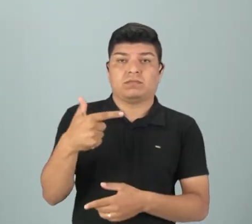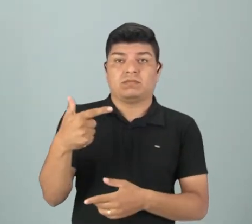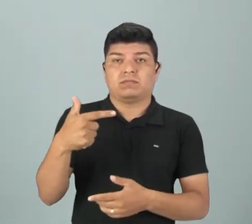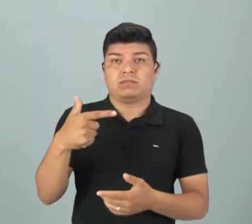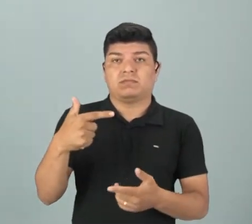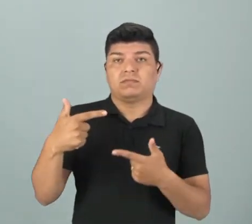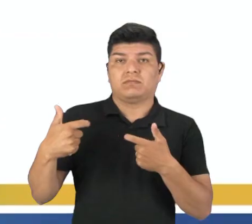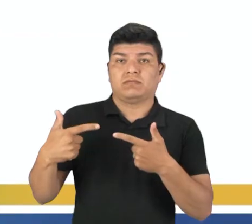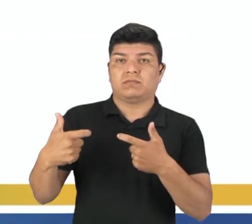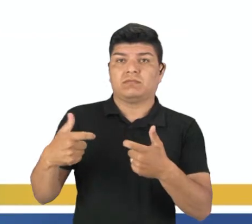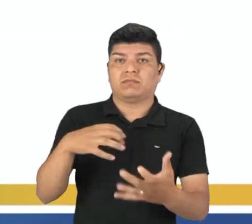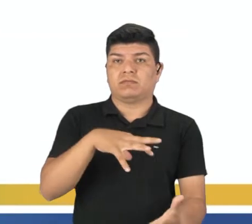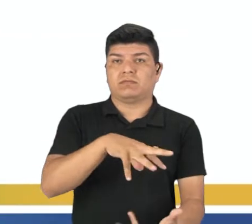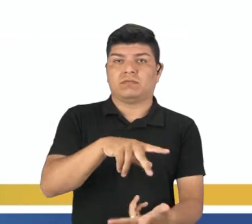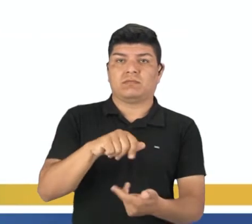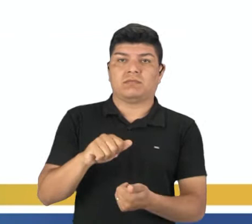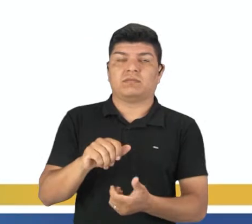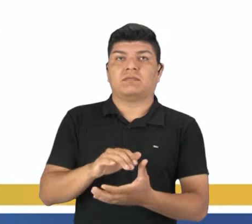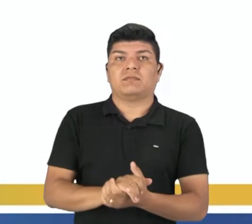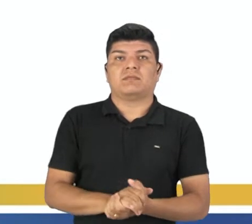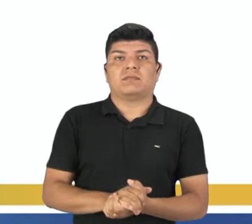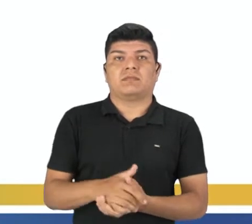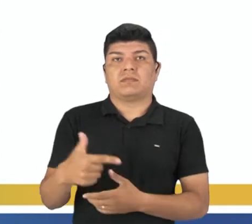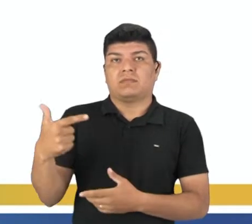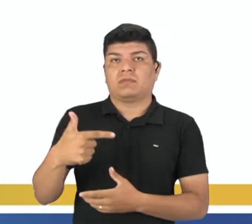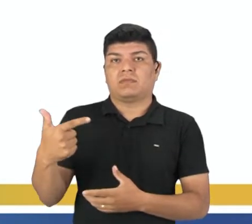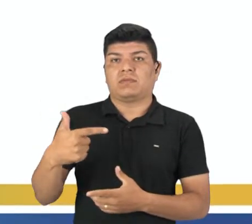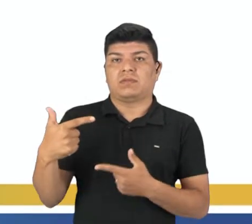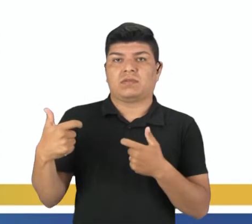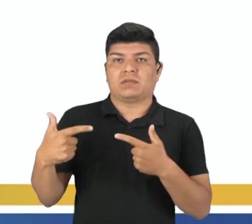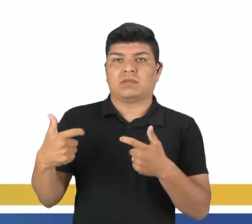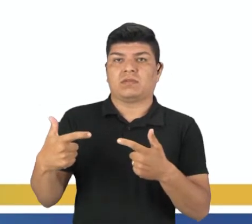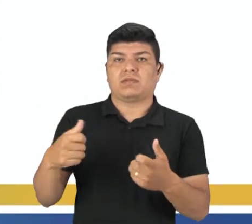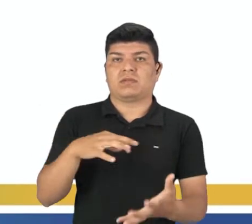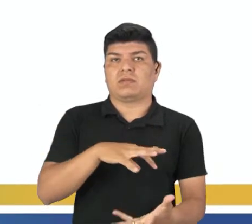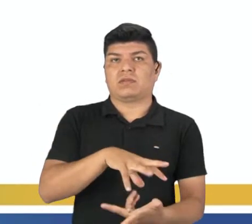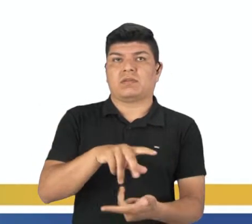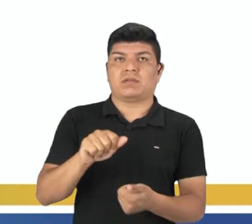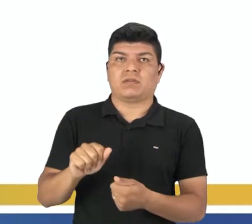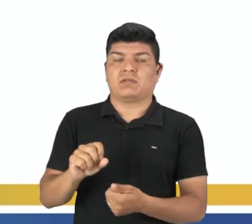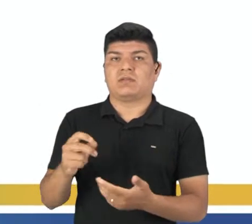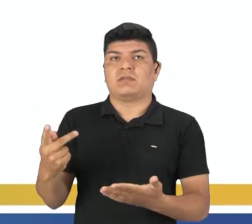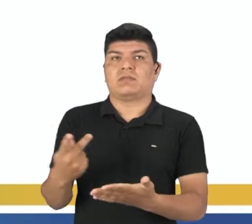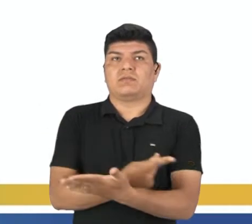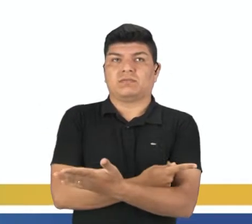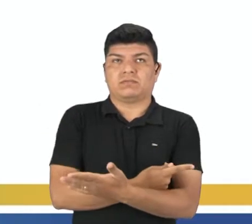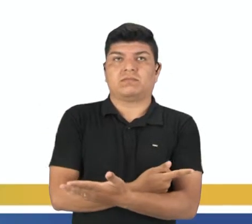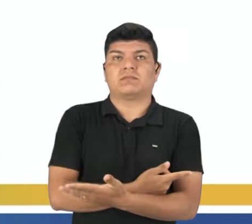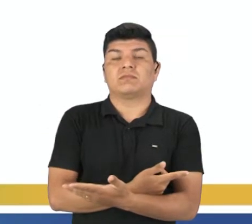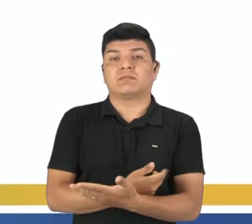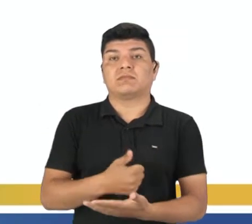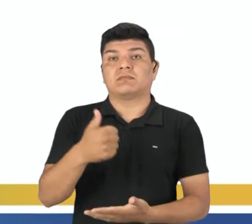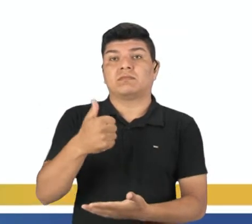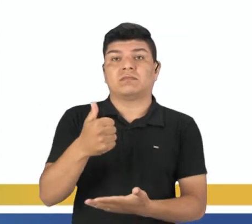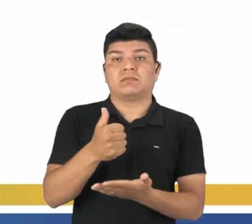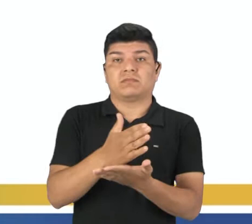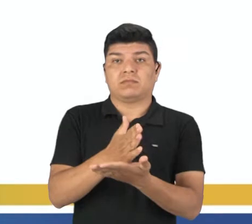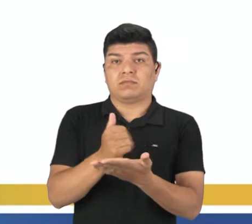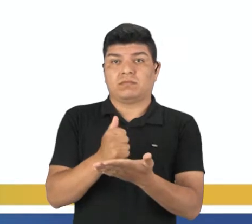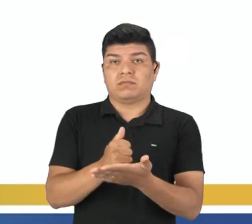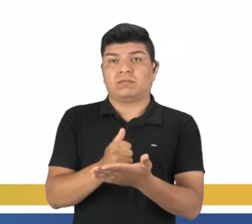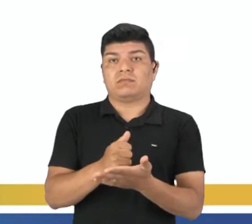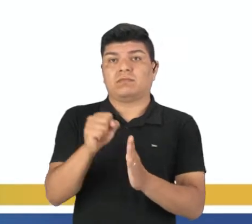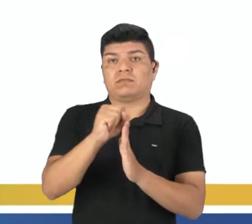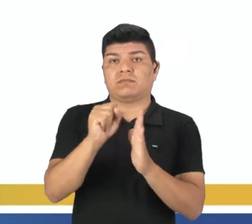Guerra Mundial. Observe. A Segunda Guerra Mundial foi um conflito bélico que ocorreu na primeira metade do século XX.